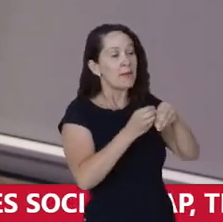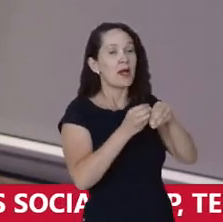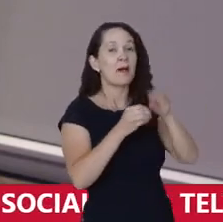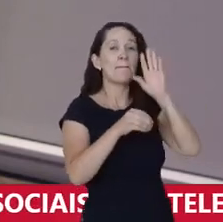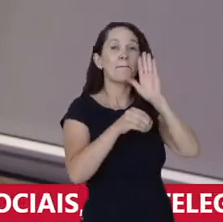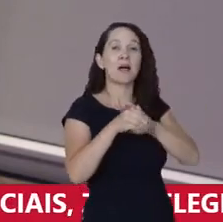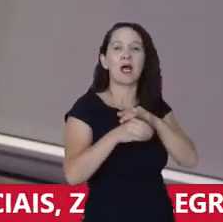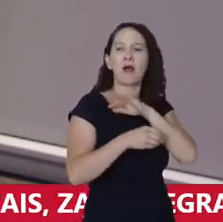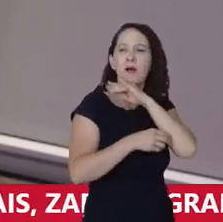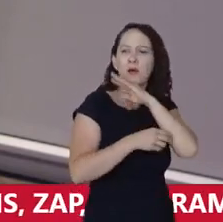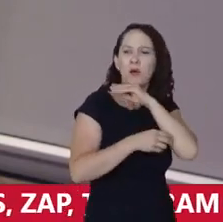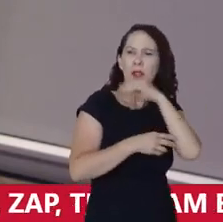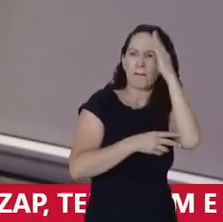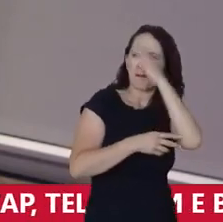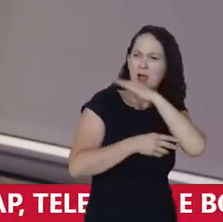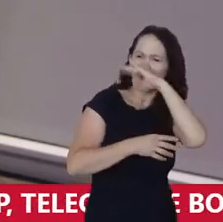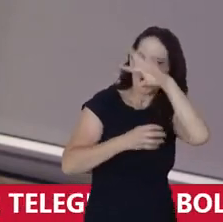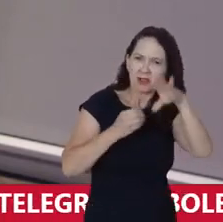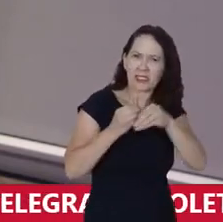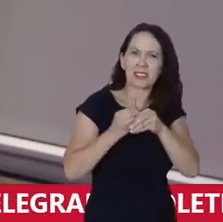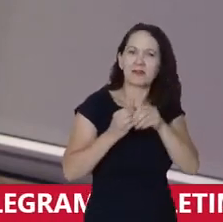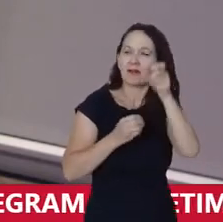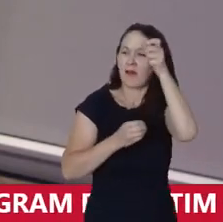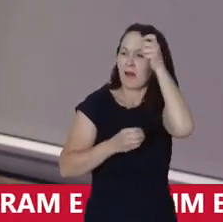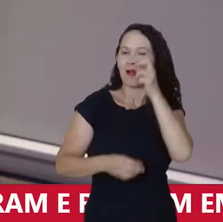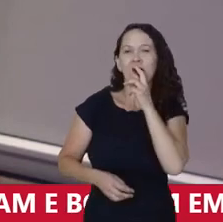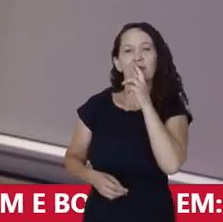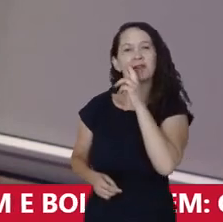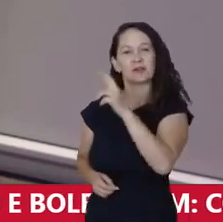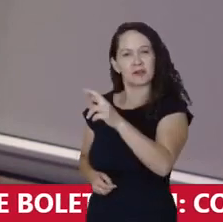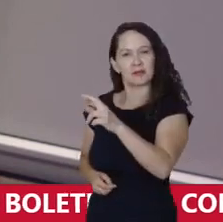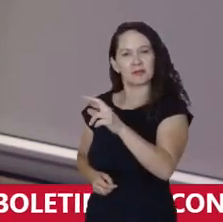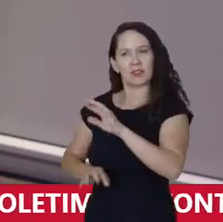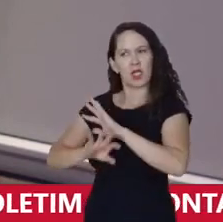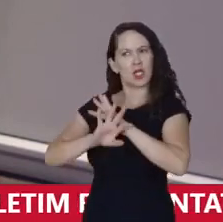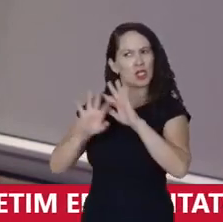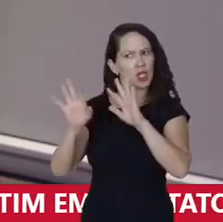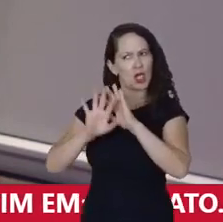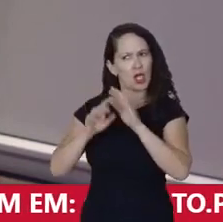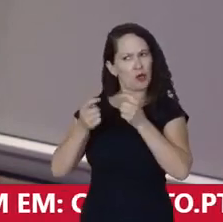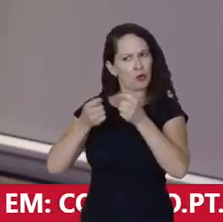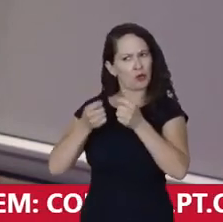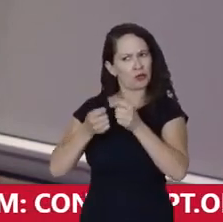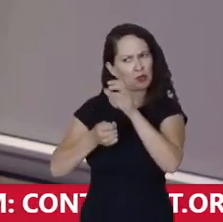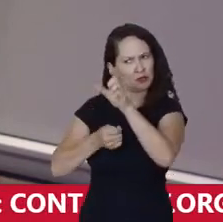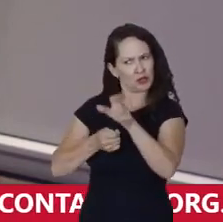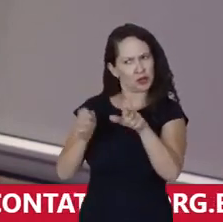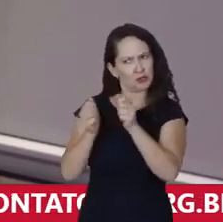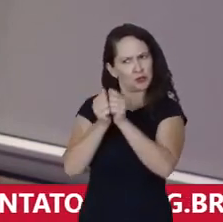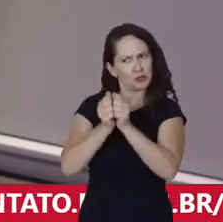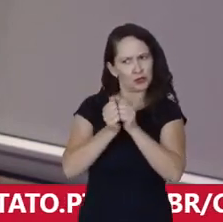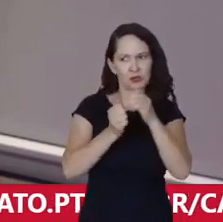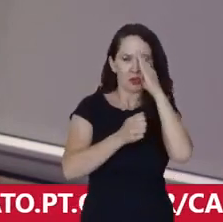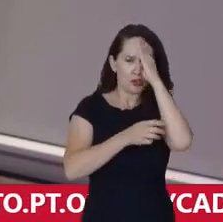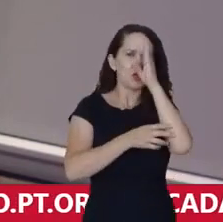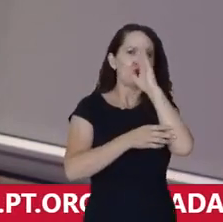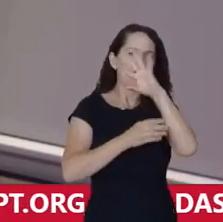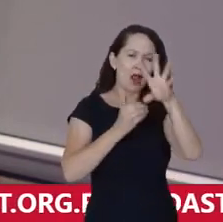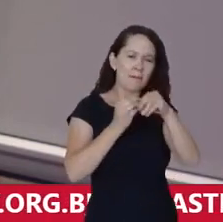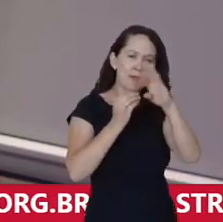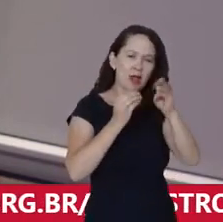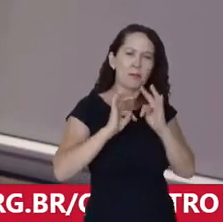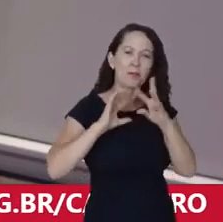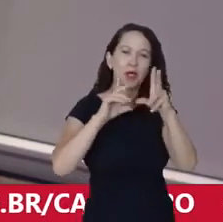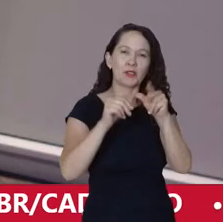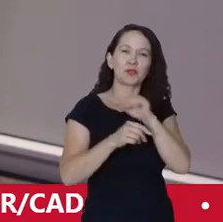de maldades dentro desse saco, o capeta responderia assim: não, Paulo Guedes, você e o Bolsonaro já colocaram